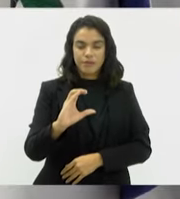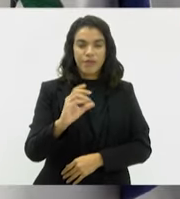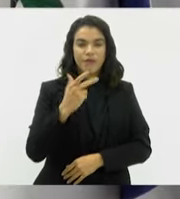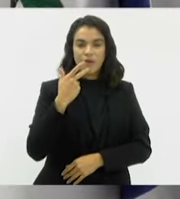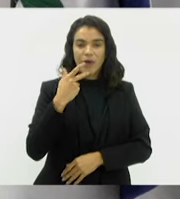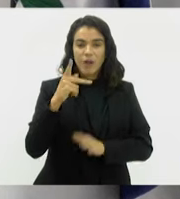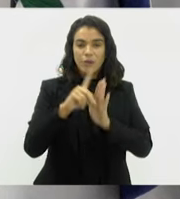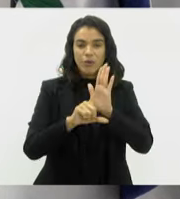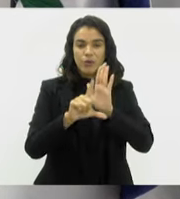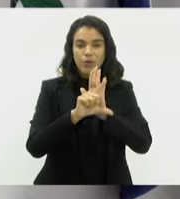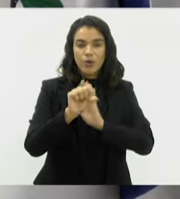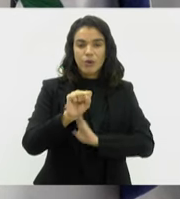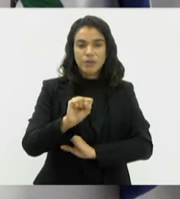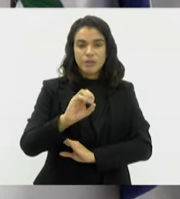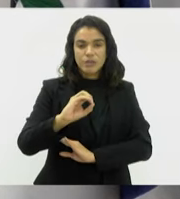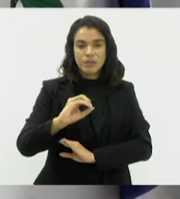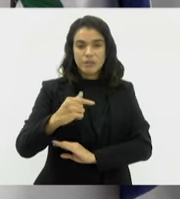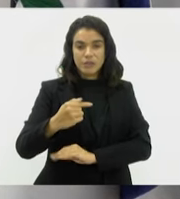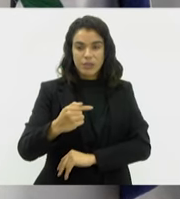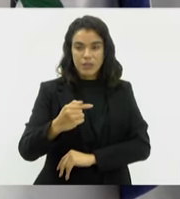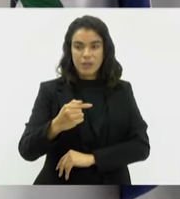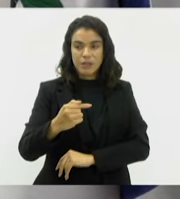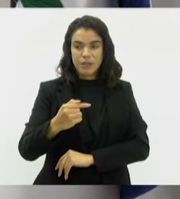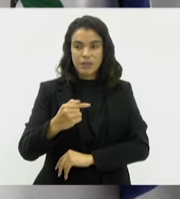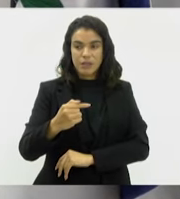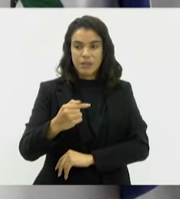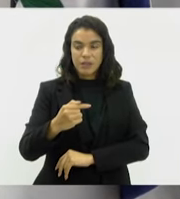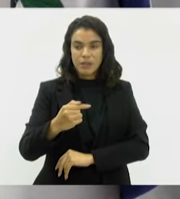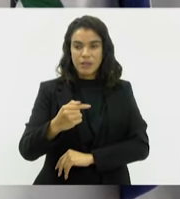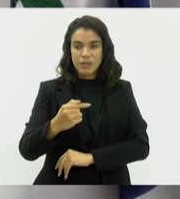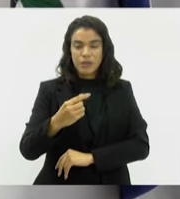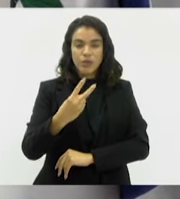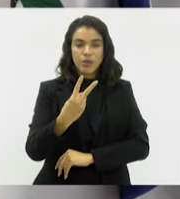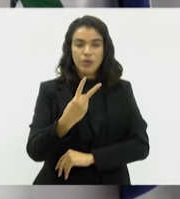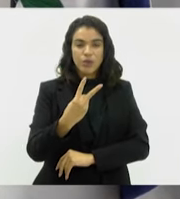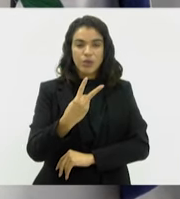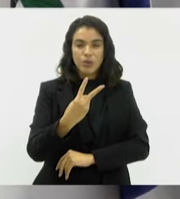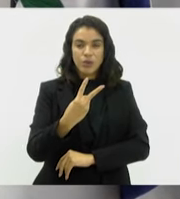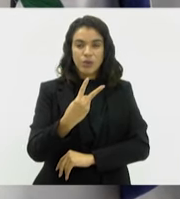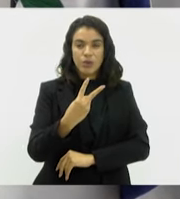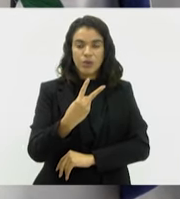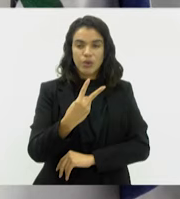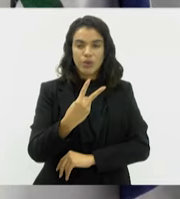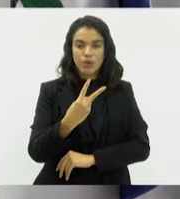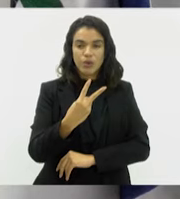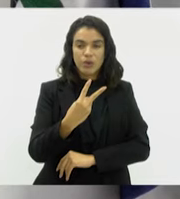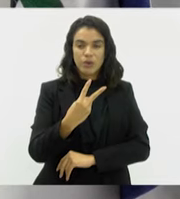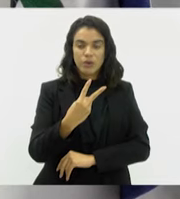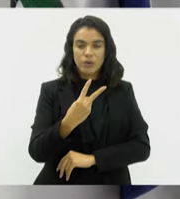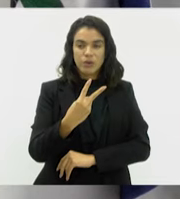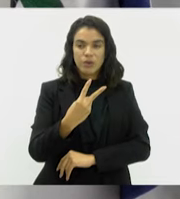Trata-se do projeto de lei 807 de 2000 e...